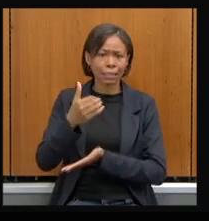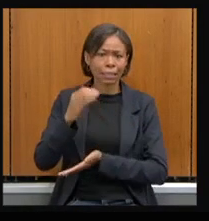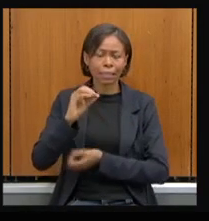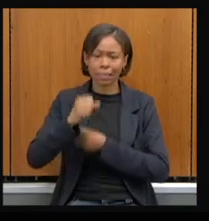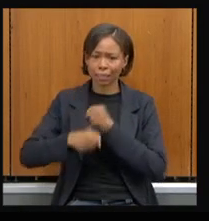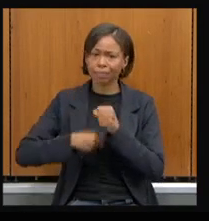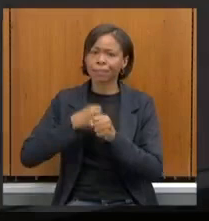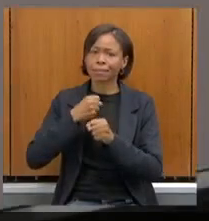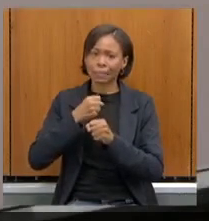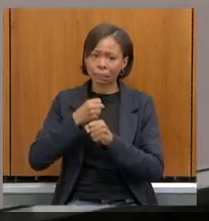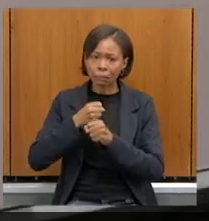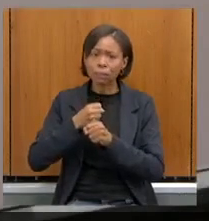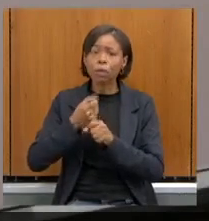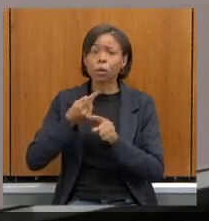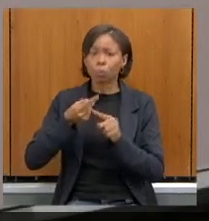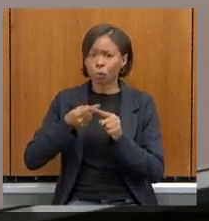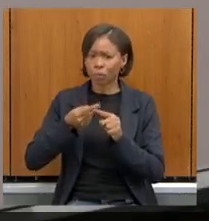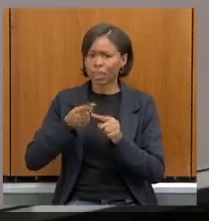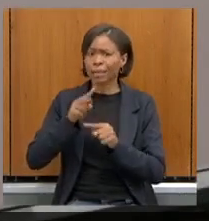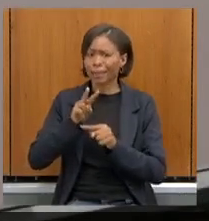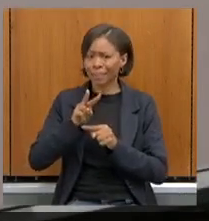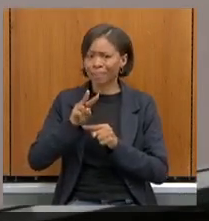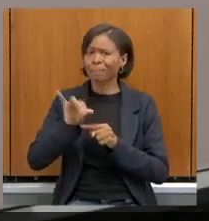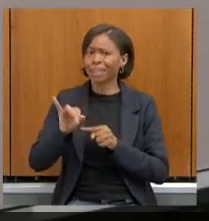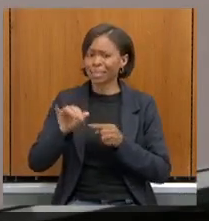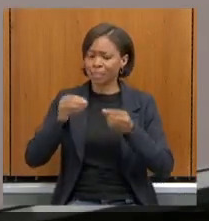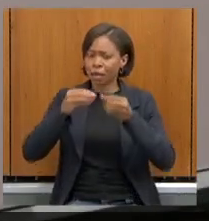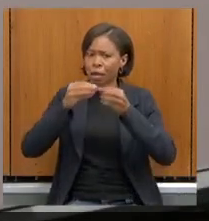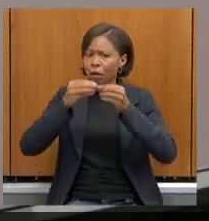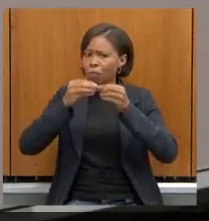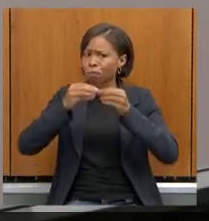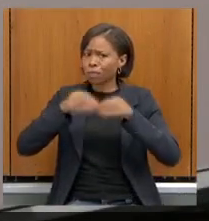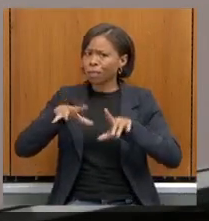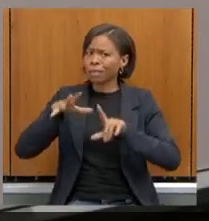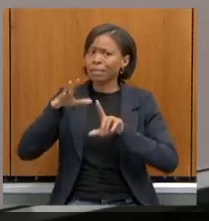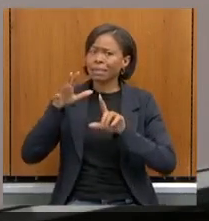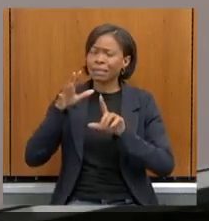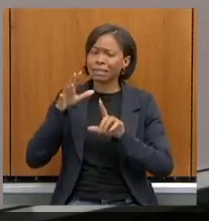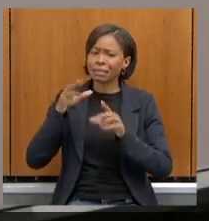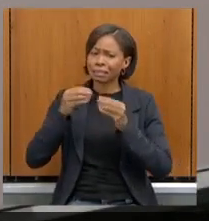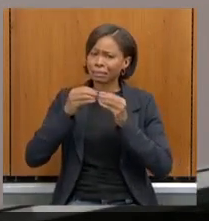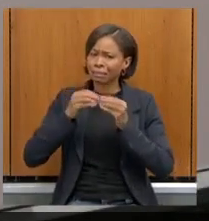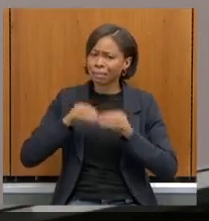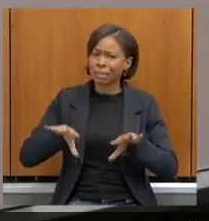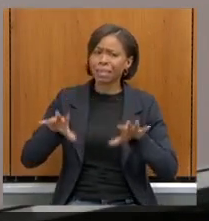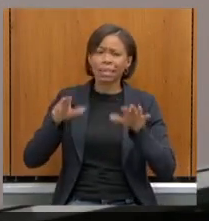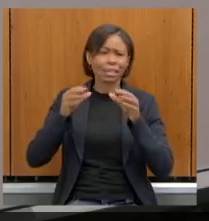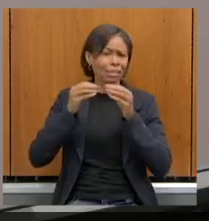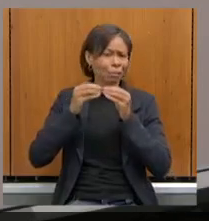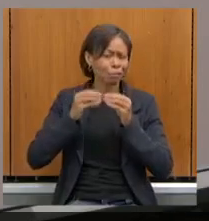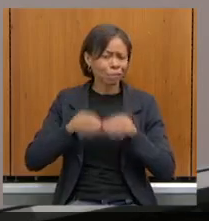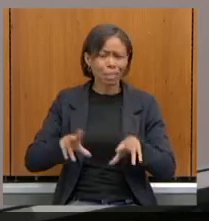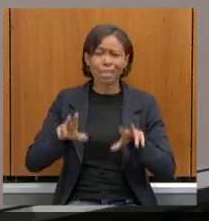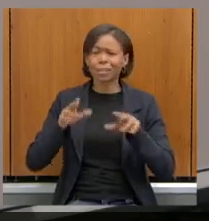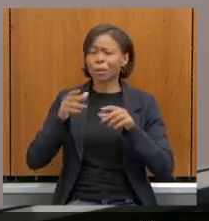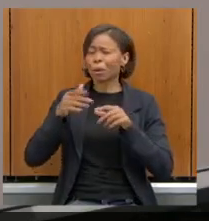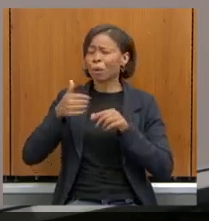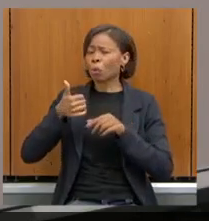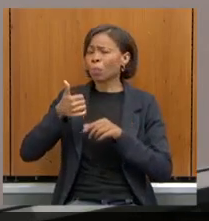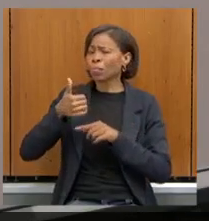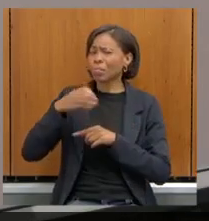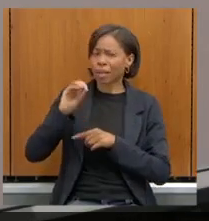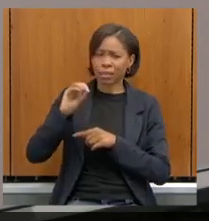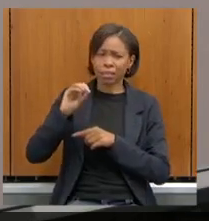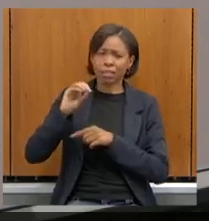sequelas desse momento pandêmico, deputado Bosco, por 10 anos as projeções e as